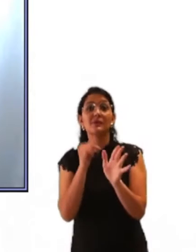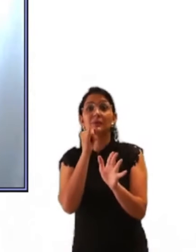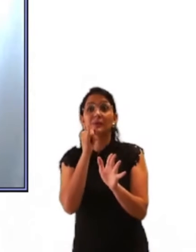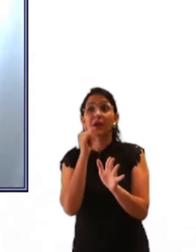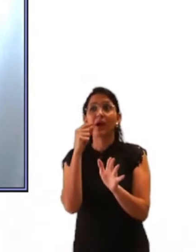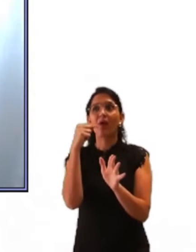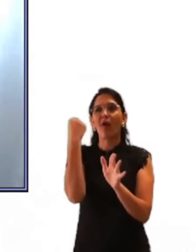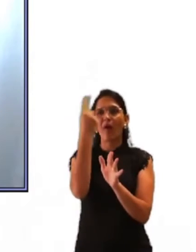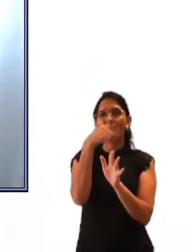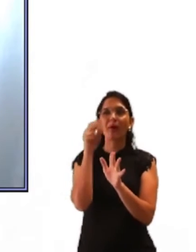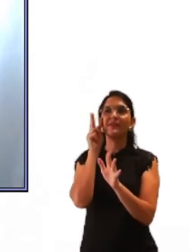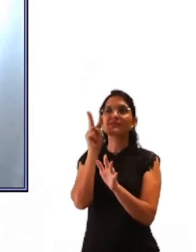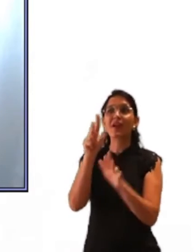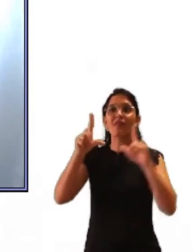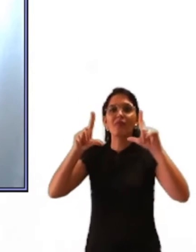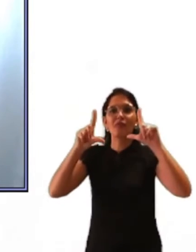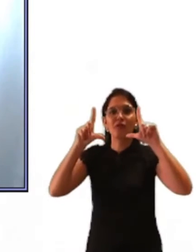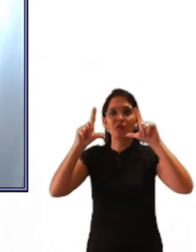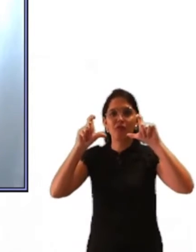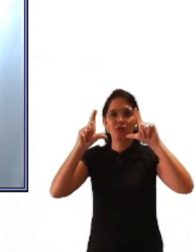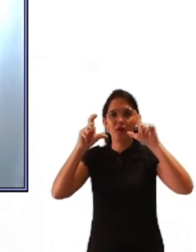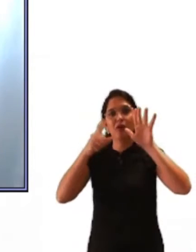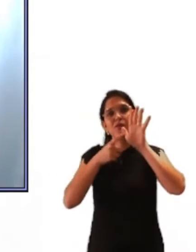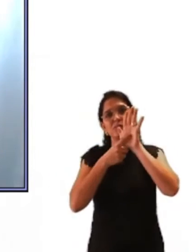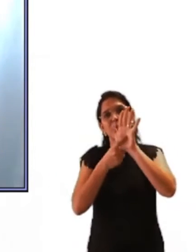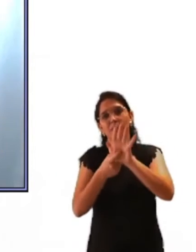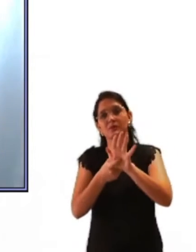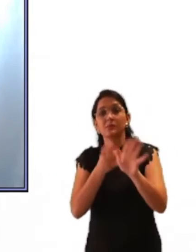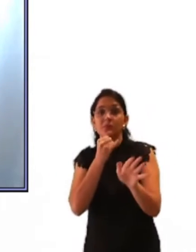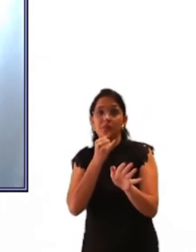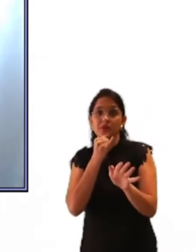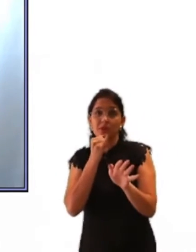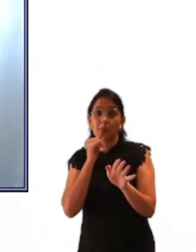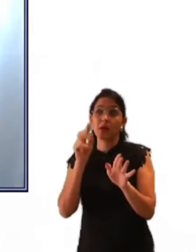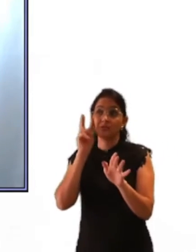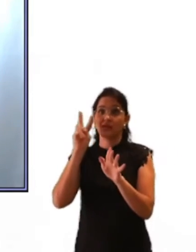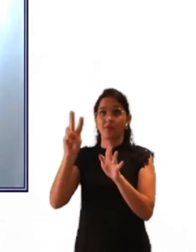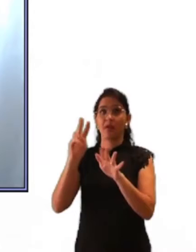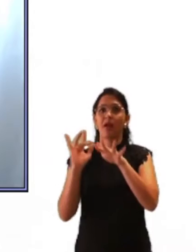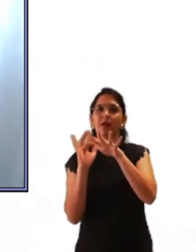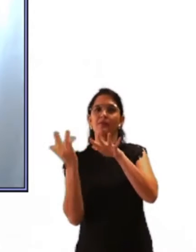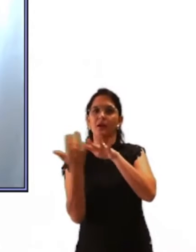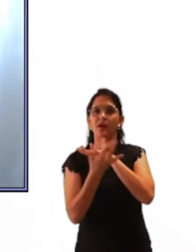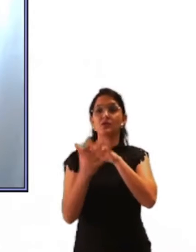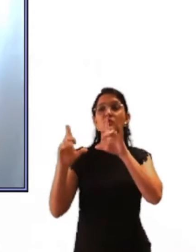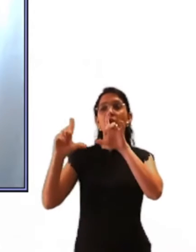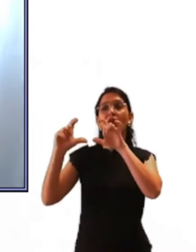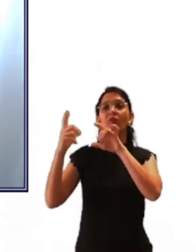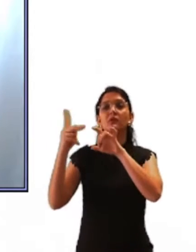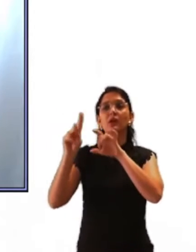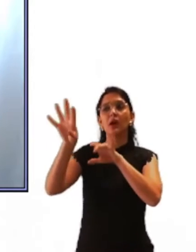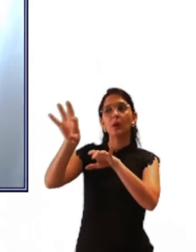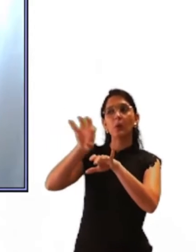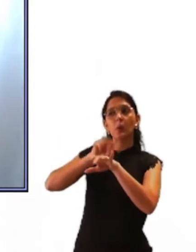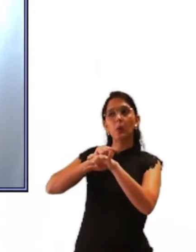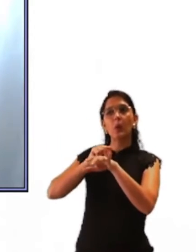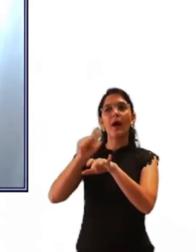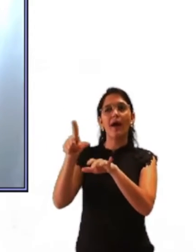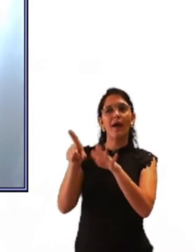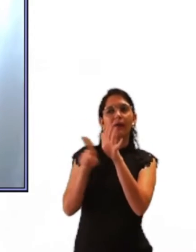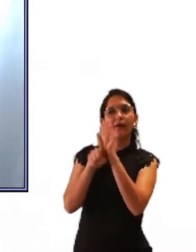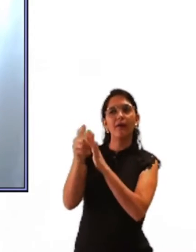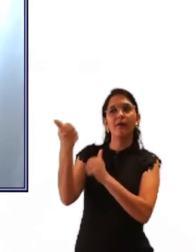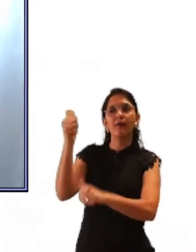reconhecimento fotográfico, você retira, por exemplo, uma foto de uma rede social daquela pessoa que está sendo investigada